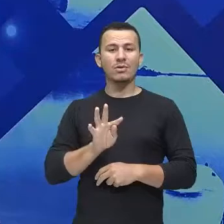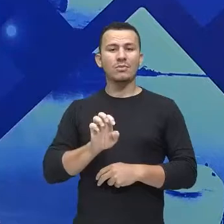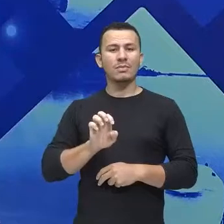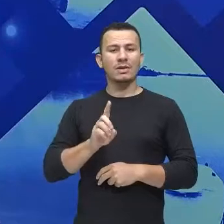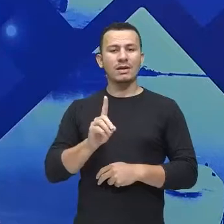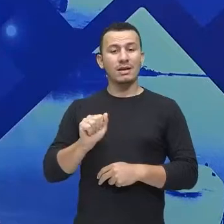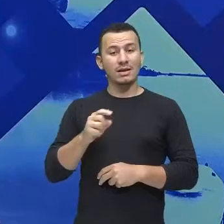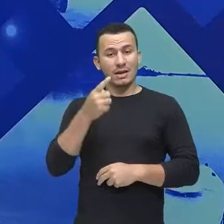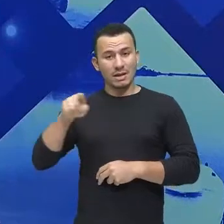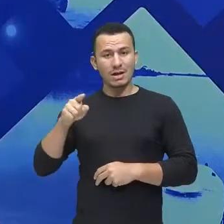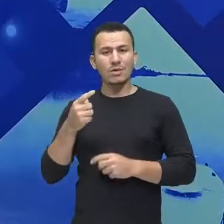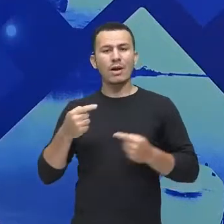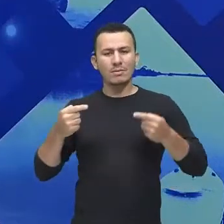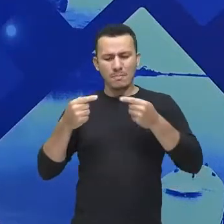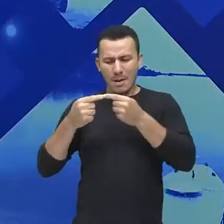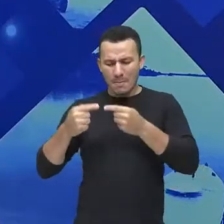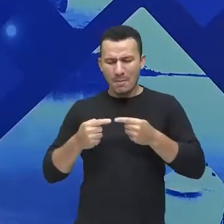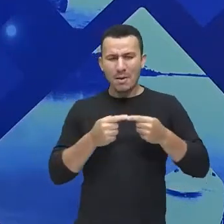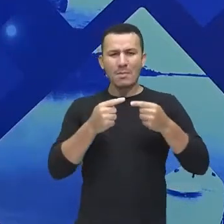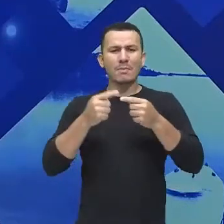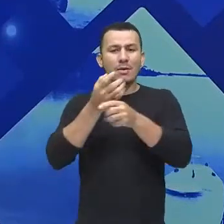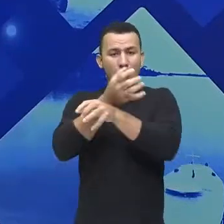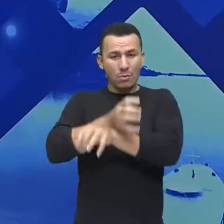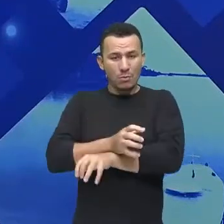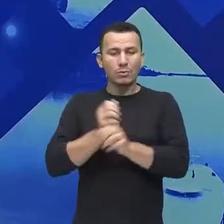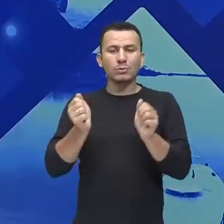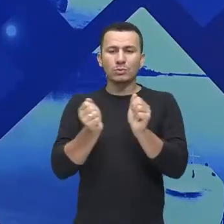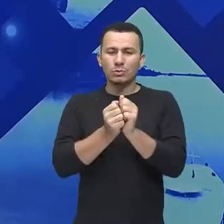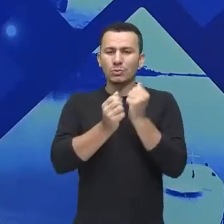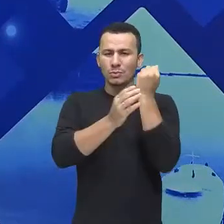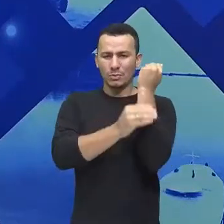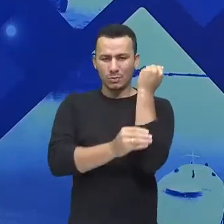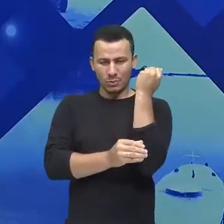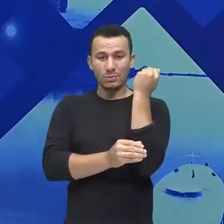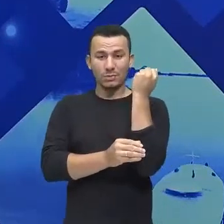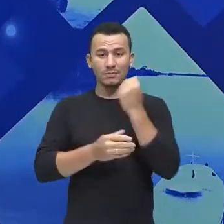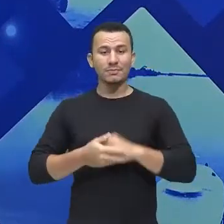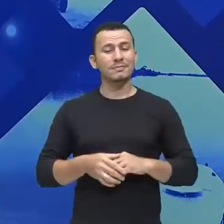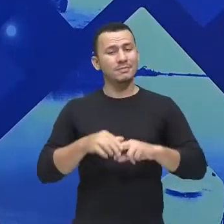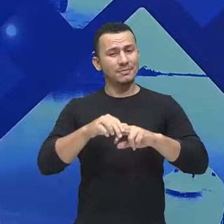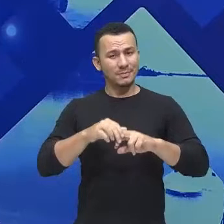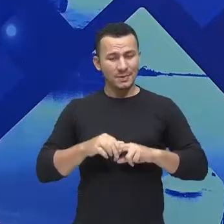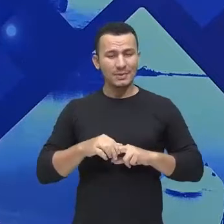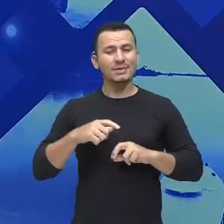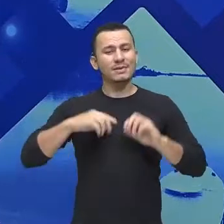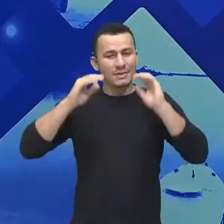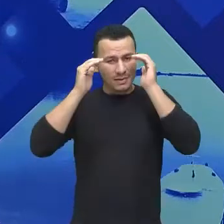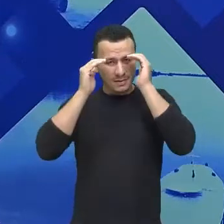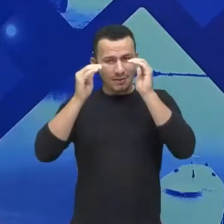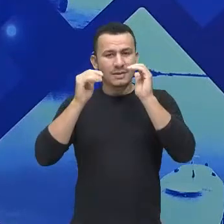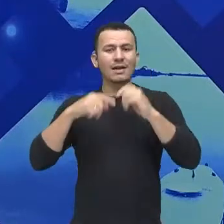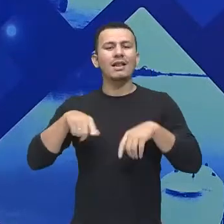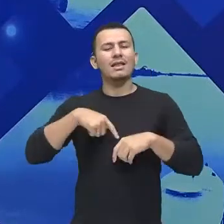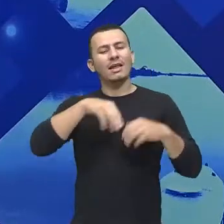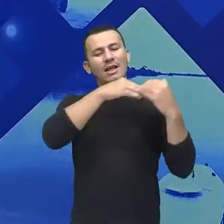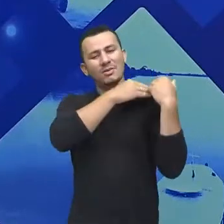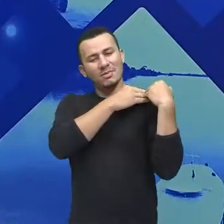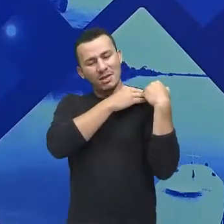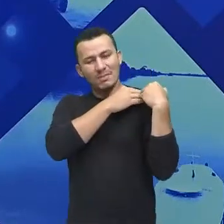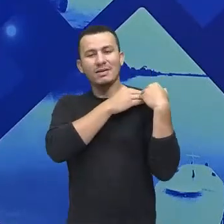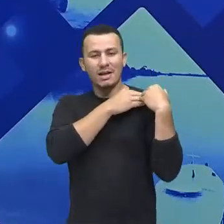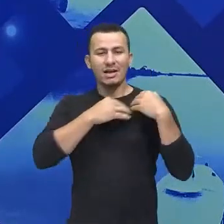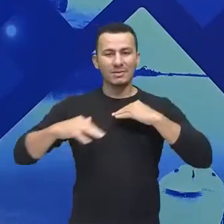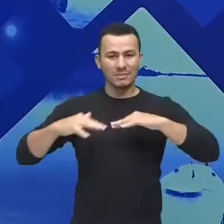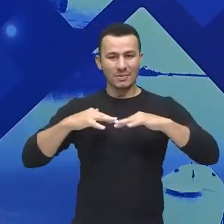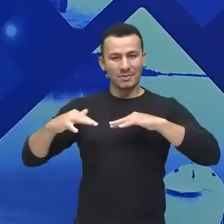um tecido que liga o músculo ao osso. Então, por isso, ele é responsável pelo nosso movimento. Então, o